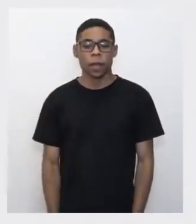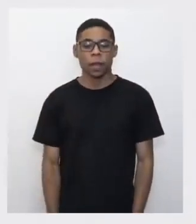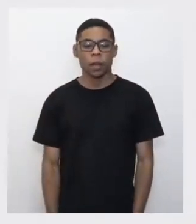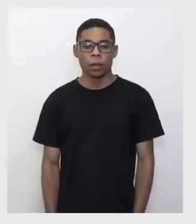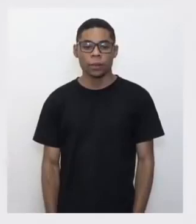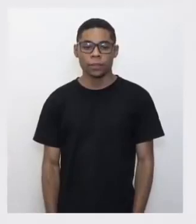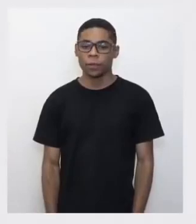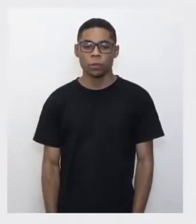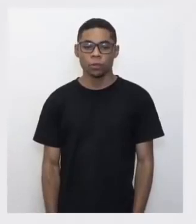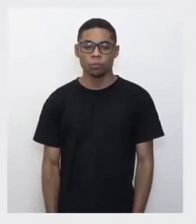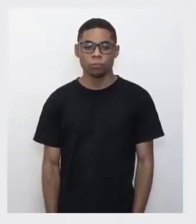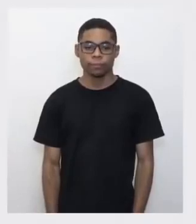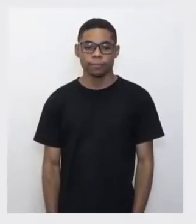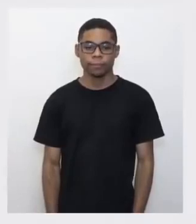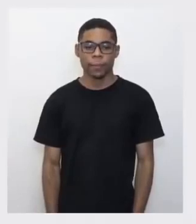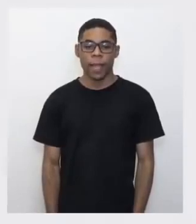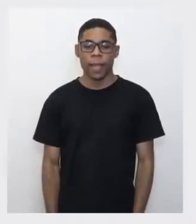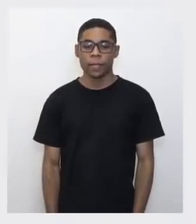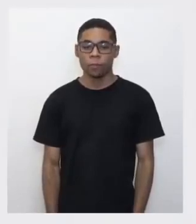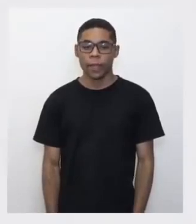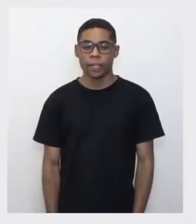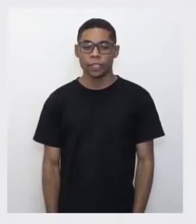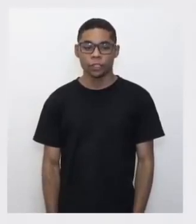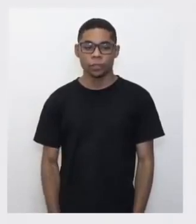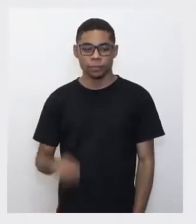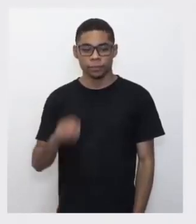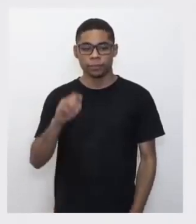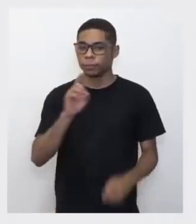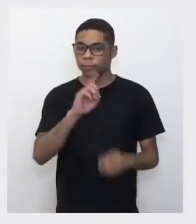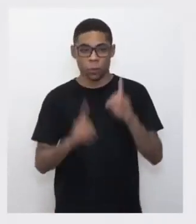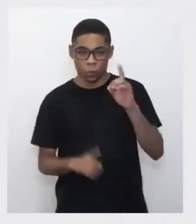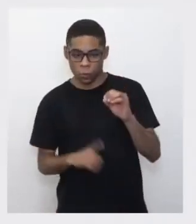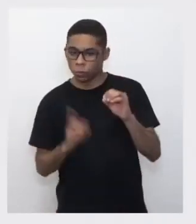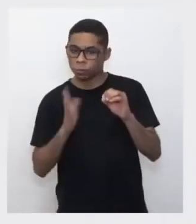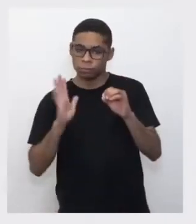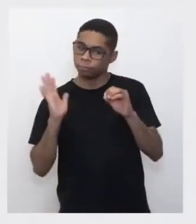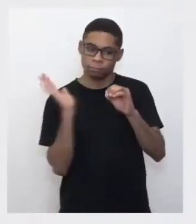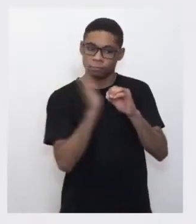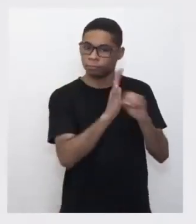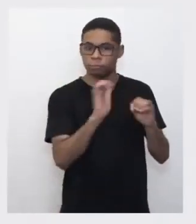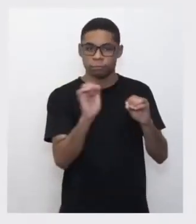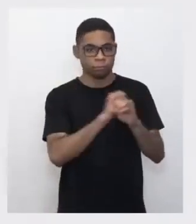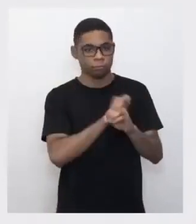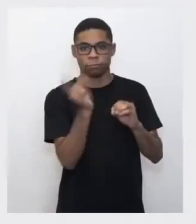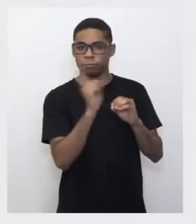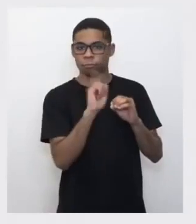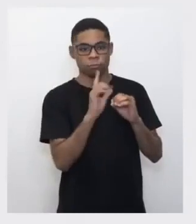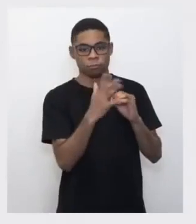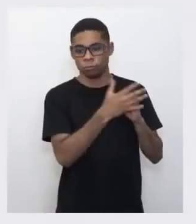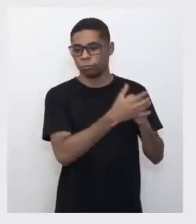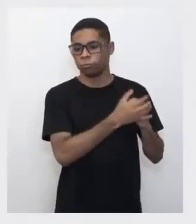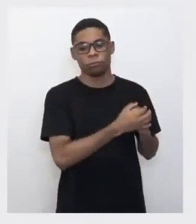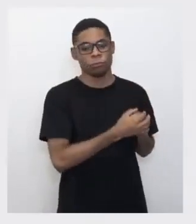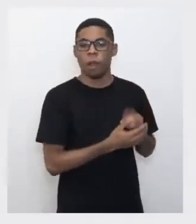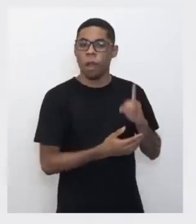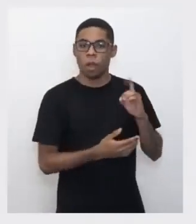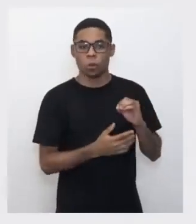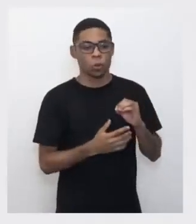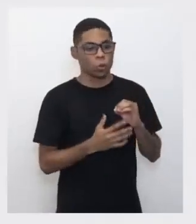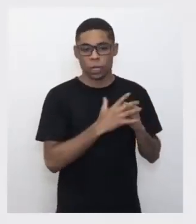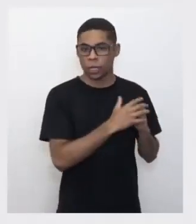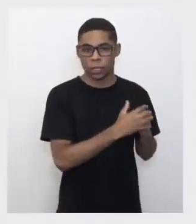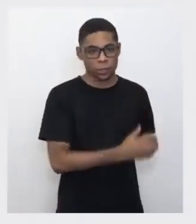Legal. E agora, posso usar o do aqui? Não. O chat, a Ermelina, a Larissa, a Nancy diz does,